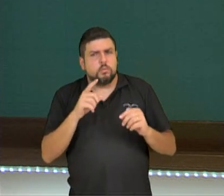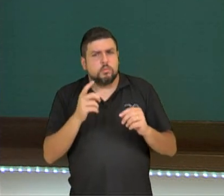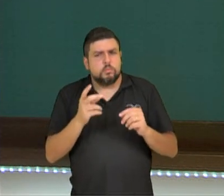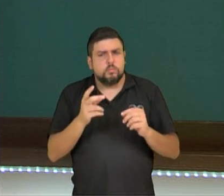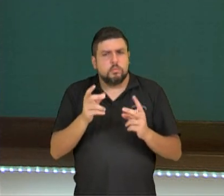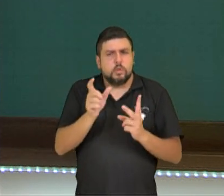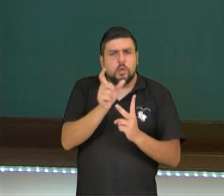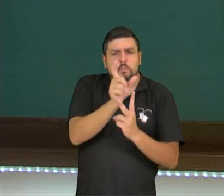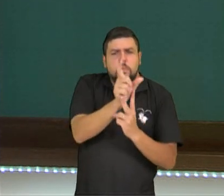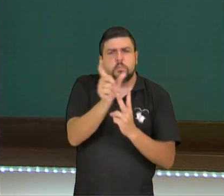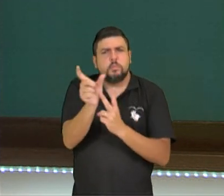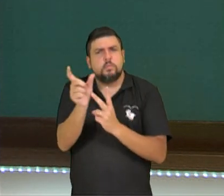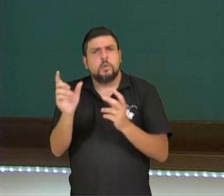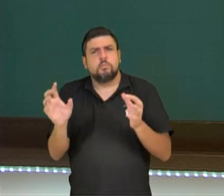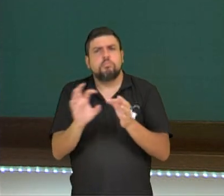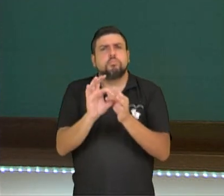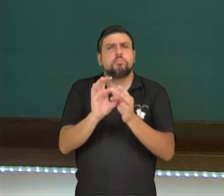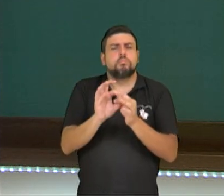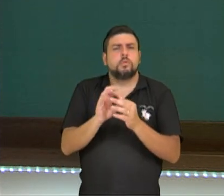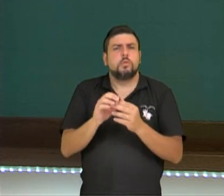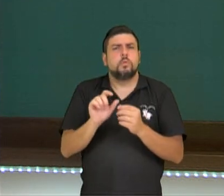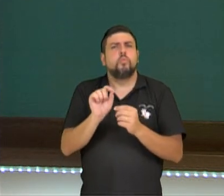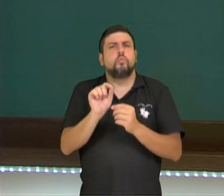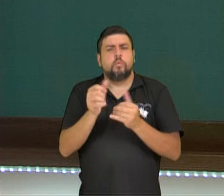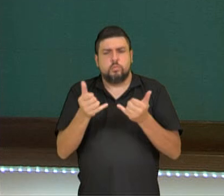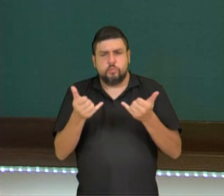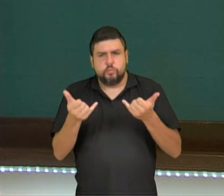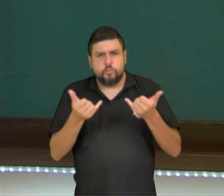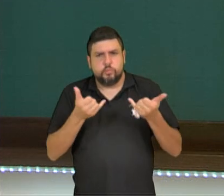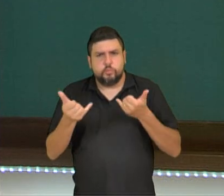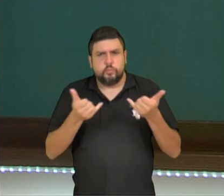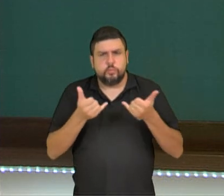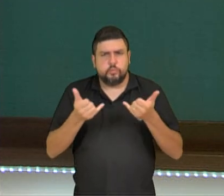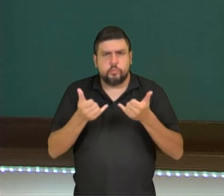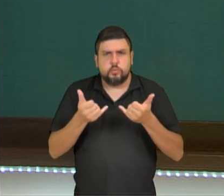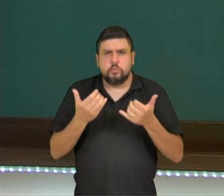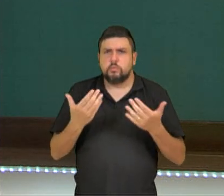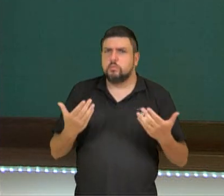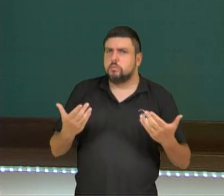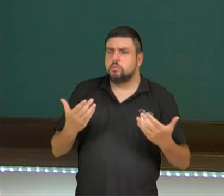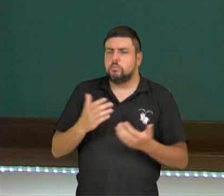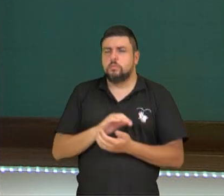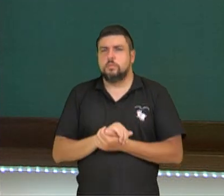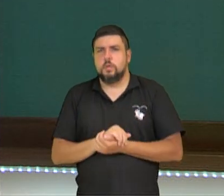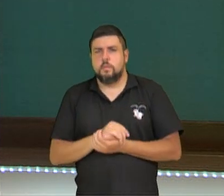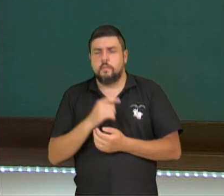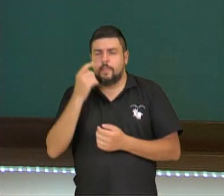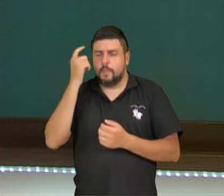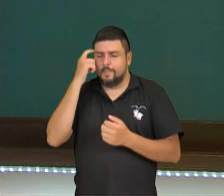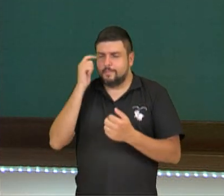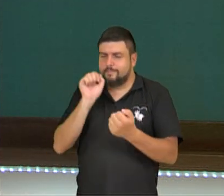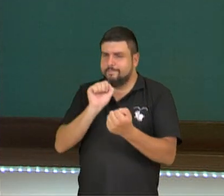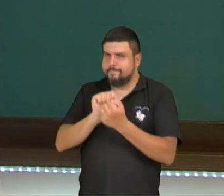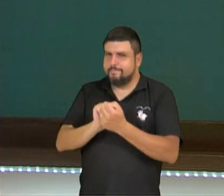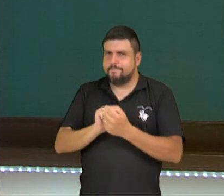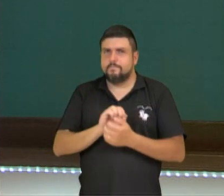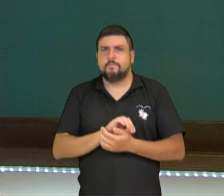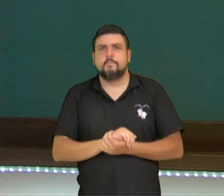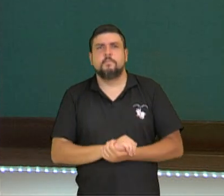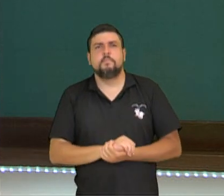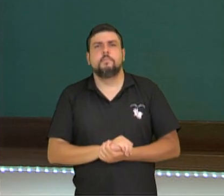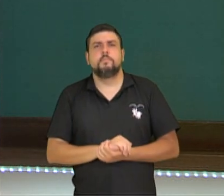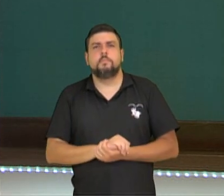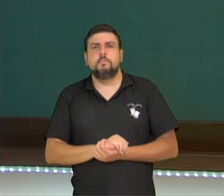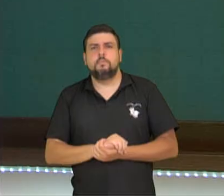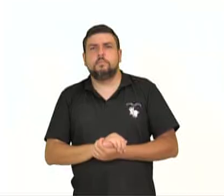duas palavrinhas que se referem a informações da própria atmosfera? Então vamos pensar juntos aqui comigo. Primeira